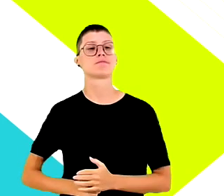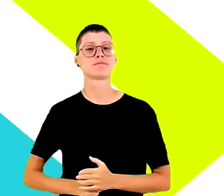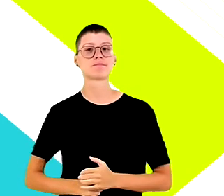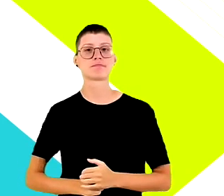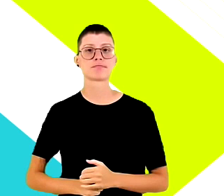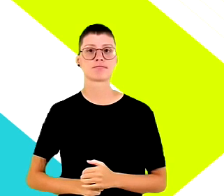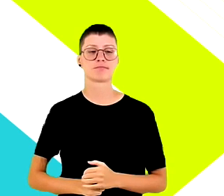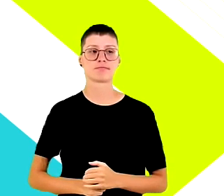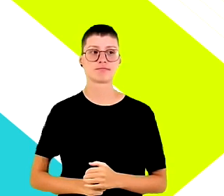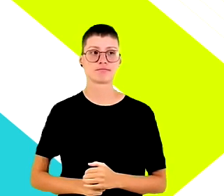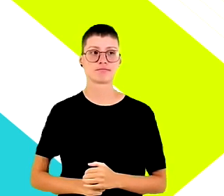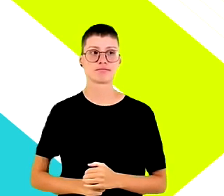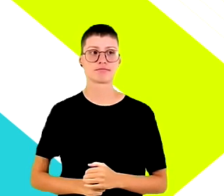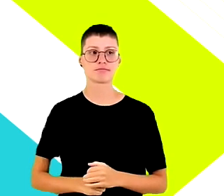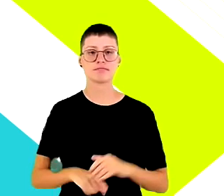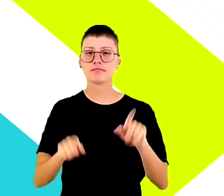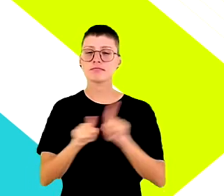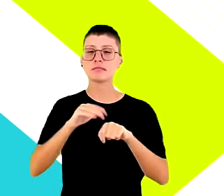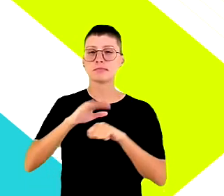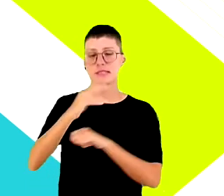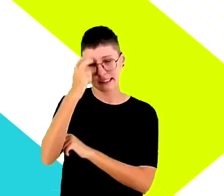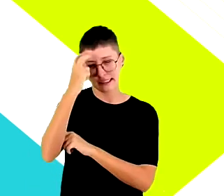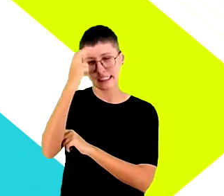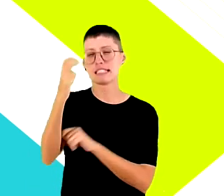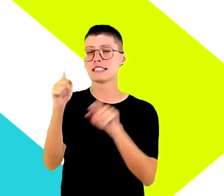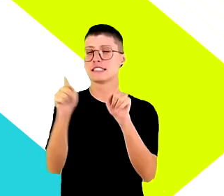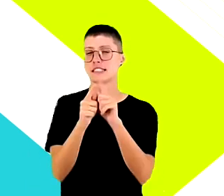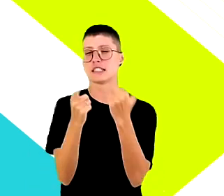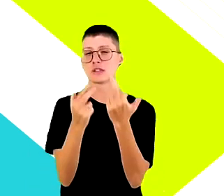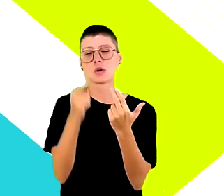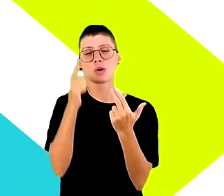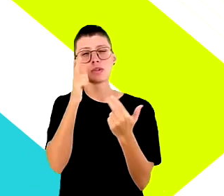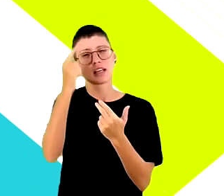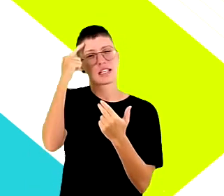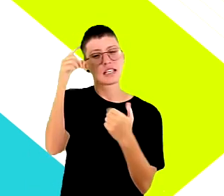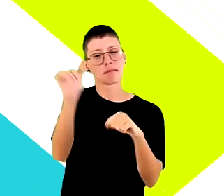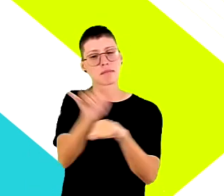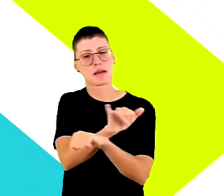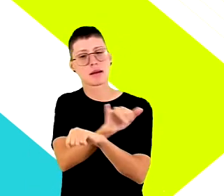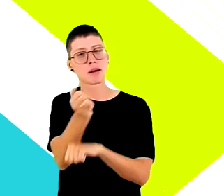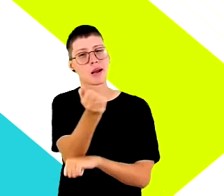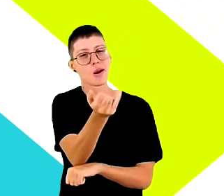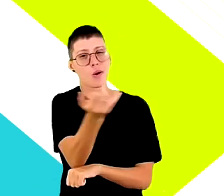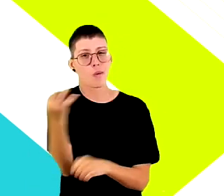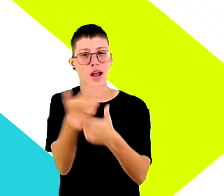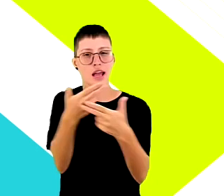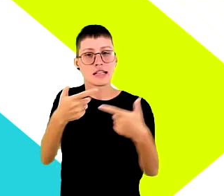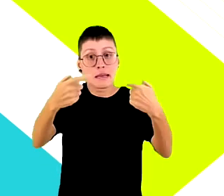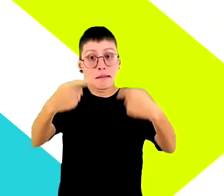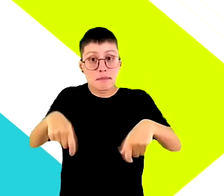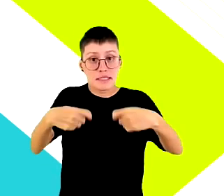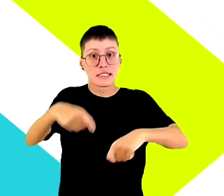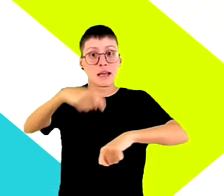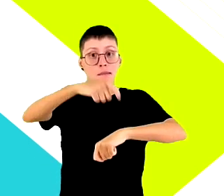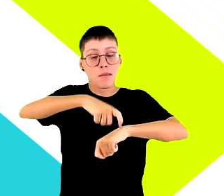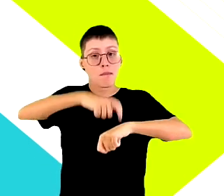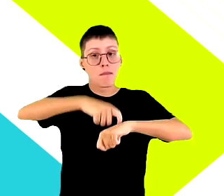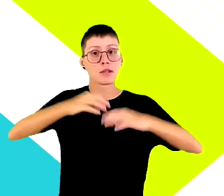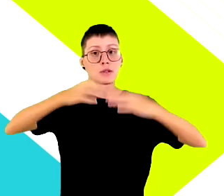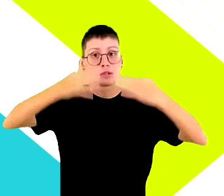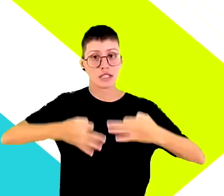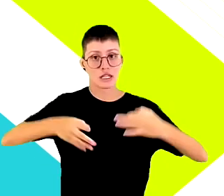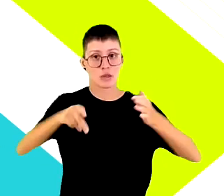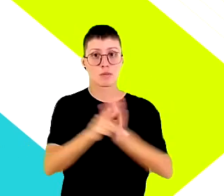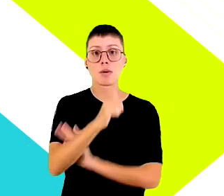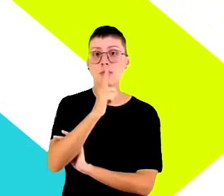Fazer uma irrigação mais inteligente, porque a gente consegue prever a quantidade necessária, né, no momento ideal de água daquela